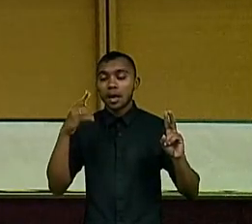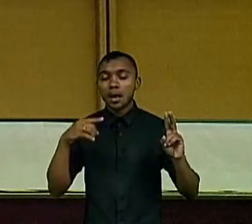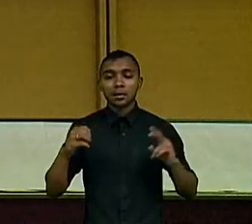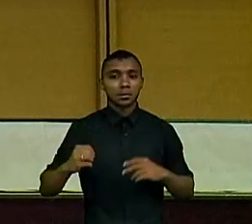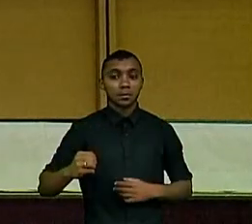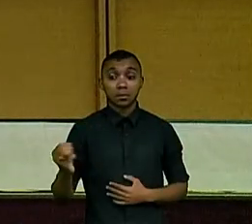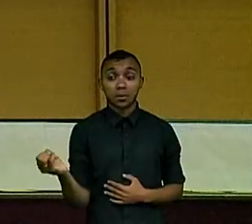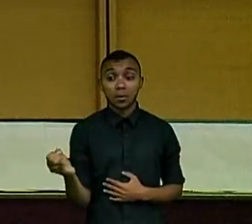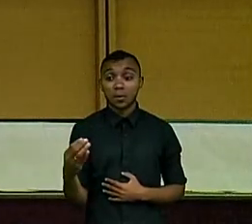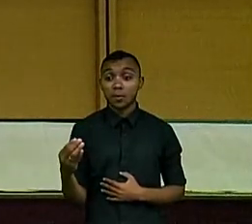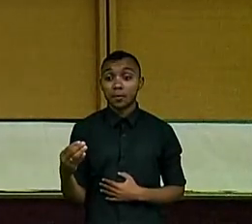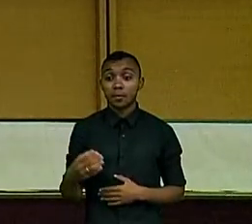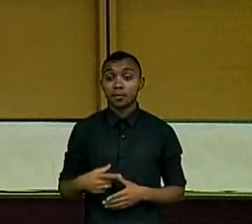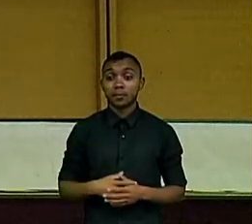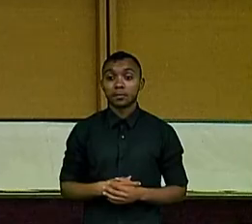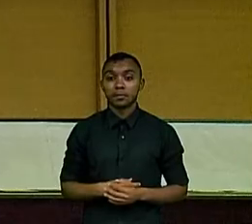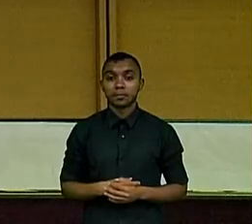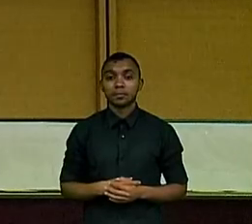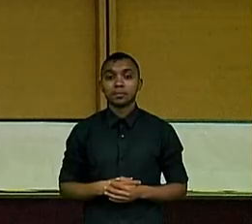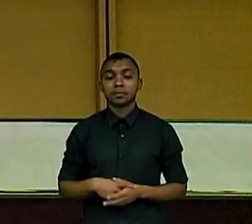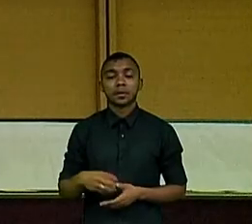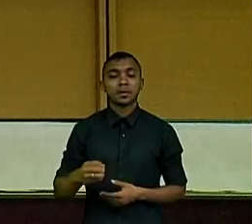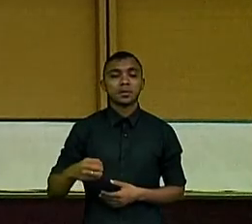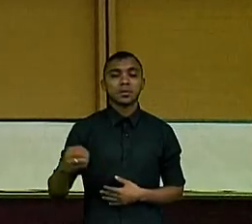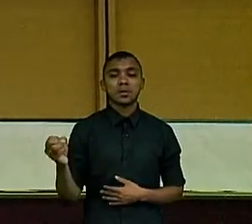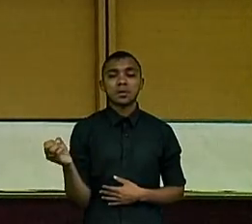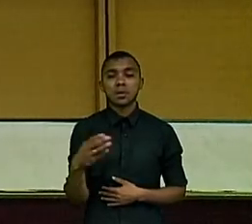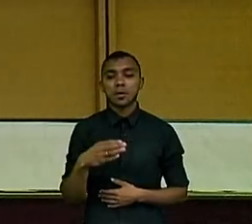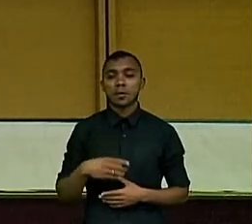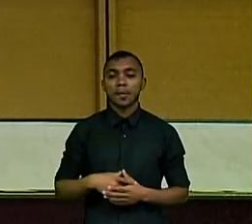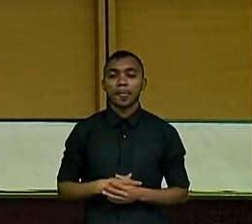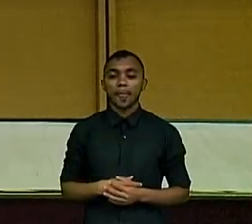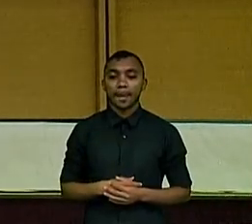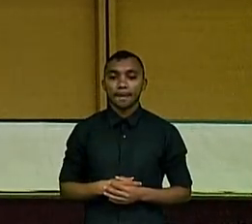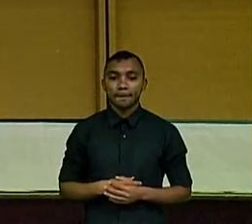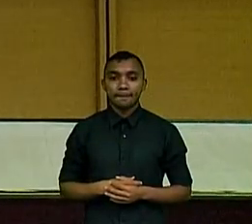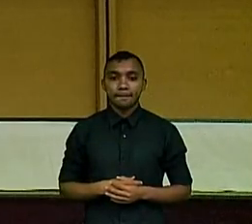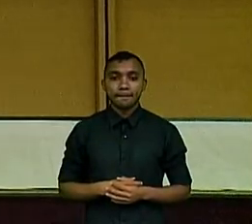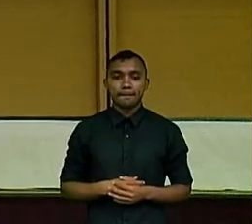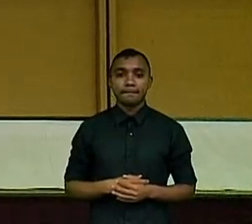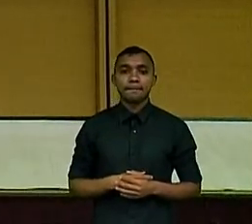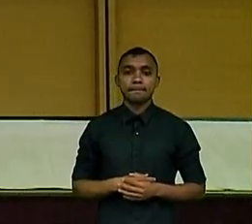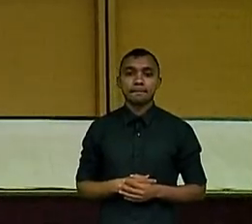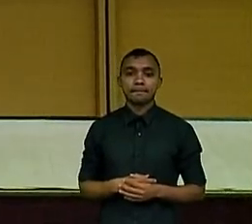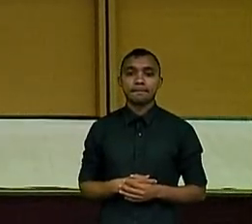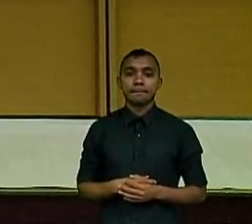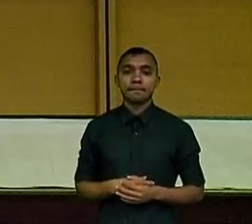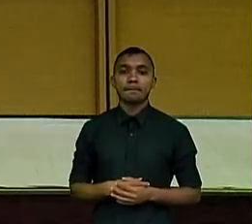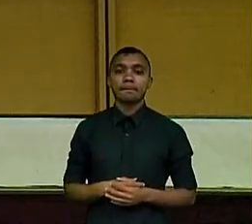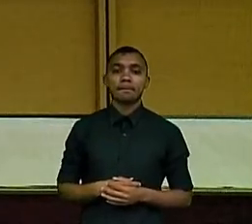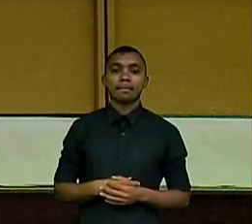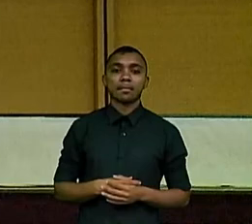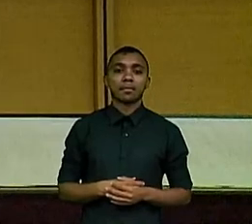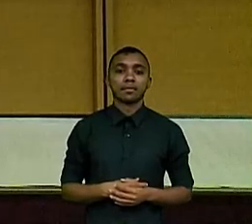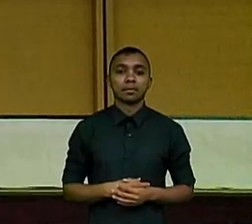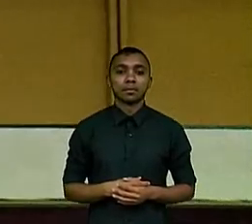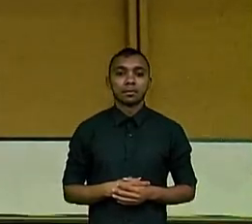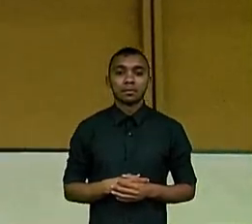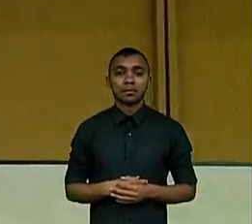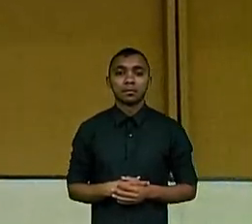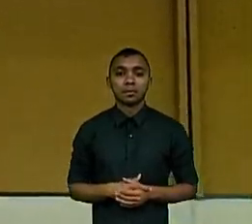impossível é mais atual do que esse assunto impossível nós estamos falando de